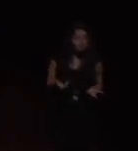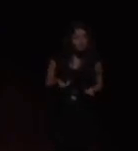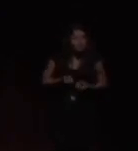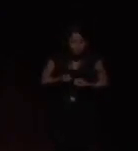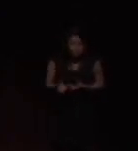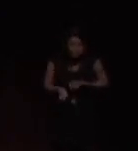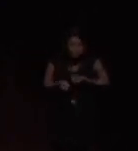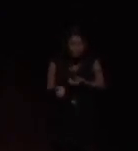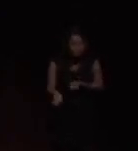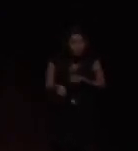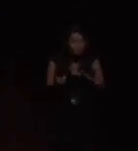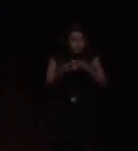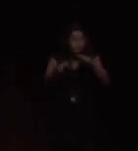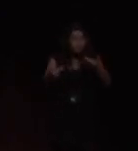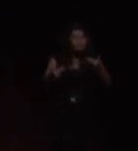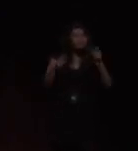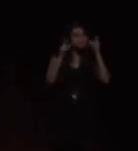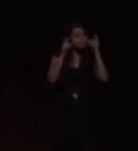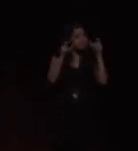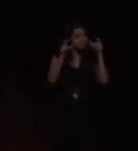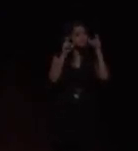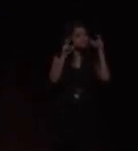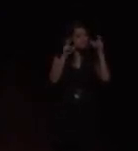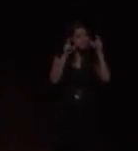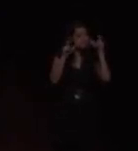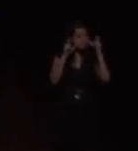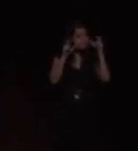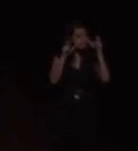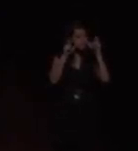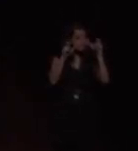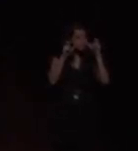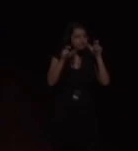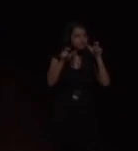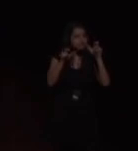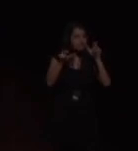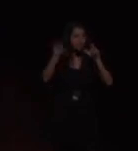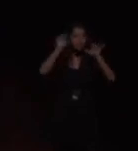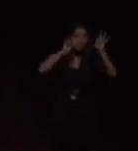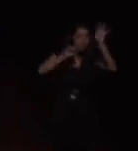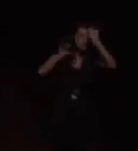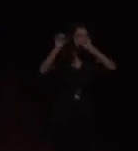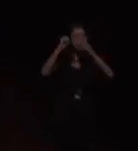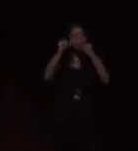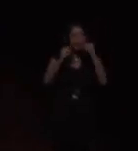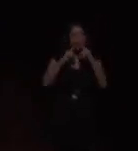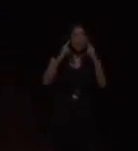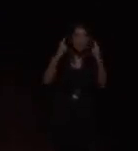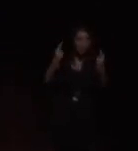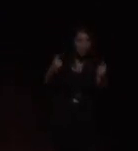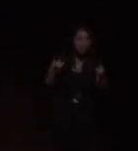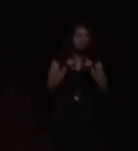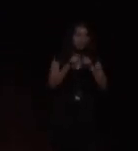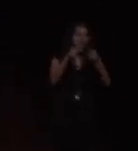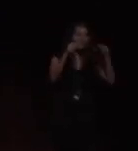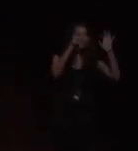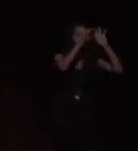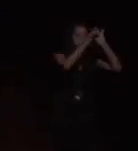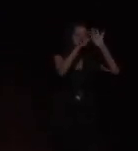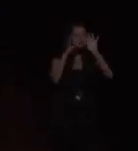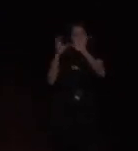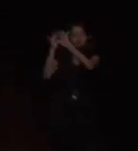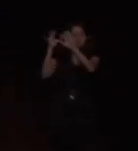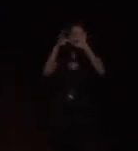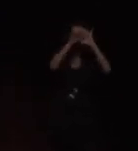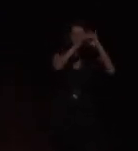que são muito interessantes para serem capazes de colocar a linguagem, associações, pensamentos. Para mim